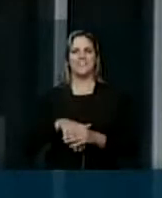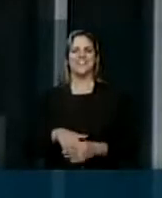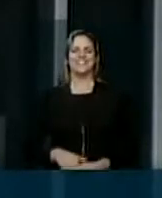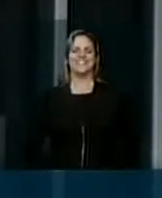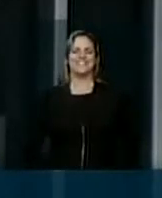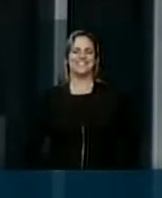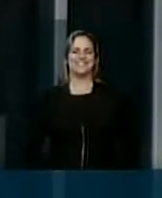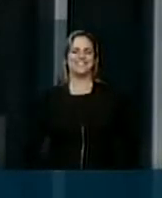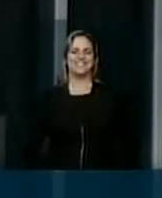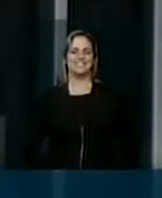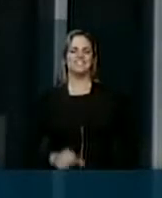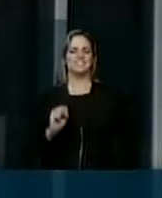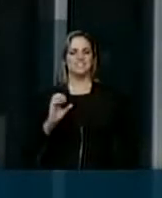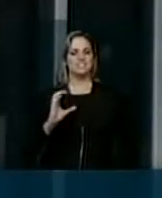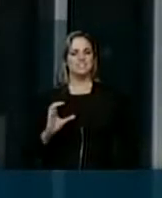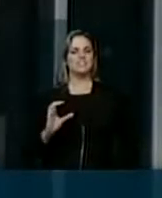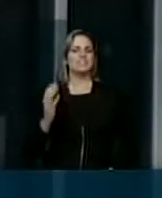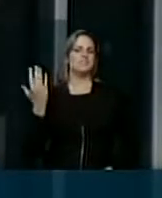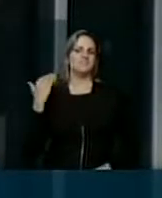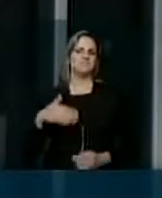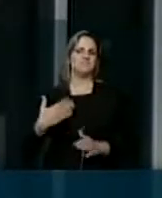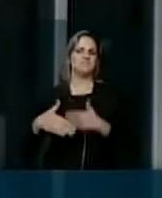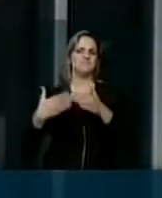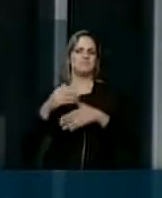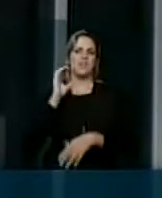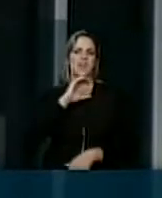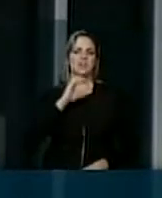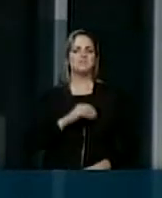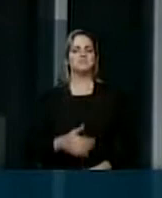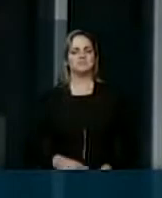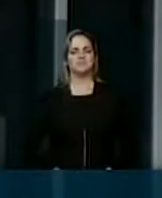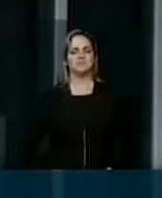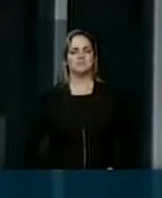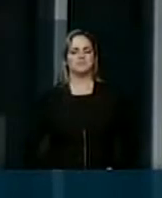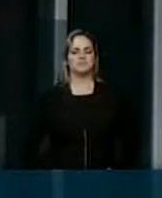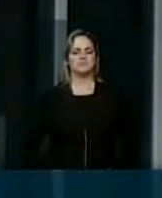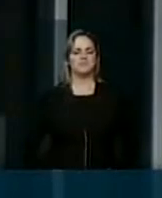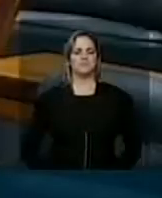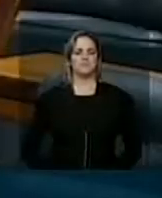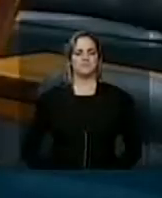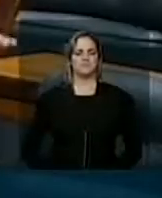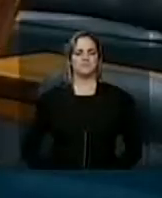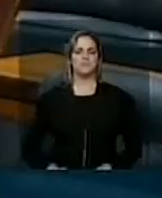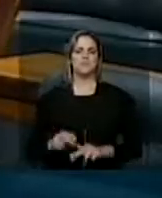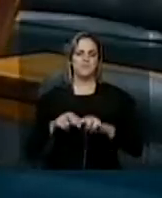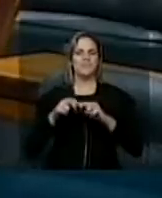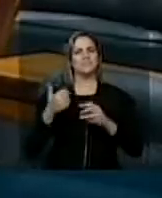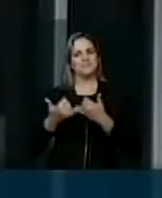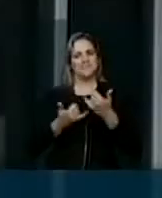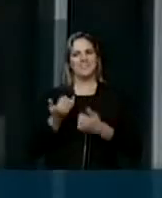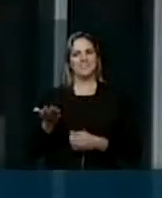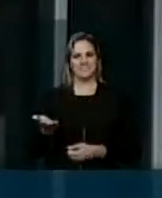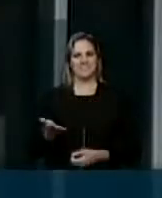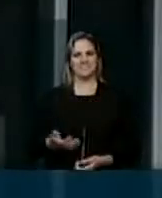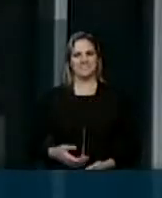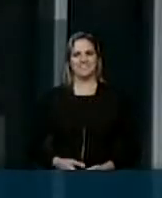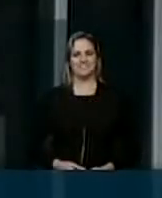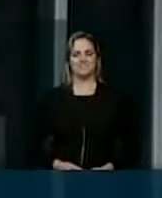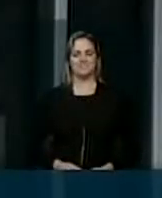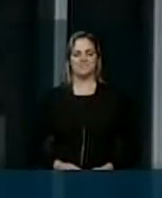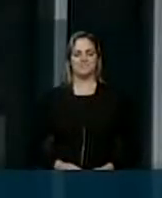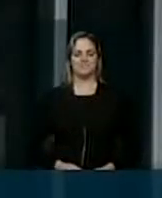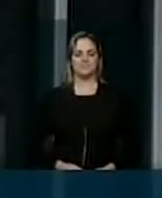relator, que nós confiamos, uma pessoa entendida, culta, tenho certeza absoluta que ele vai apresentar um relatório para o bem da